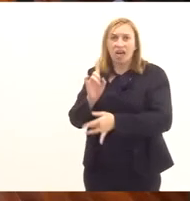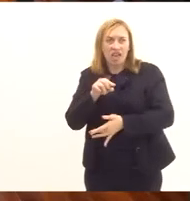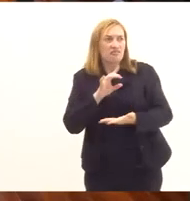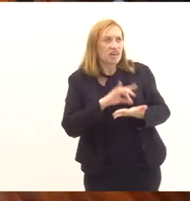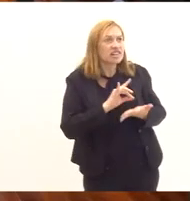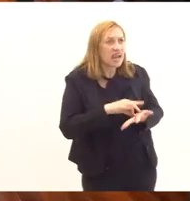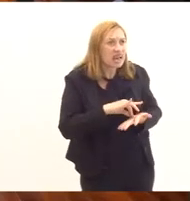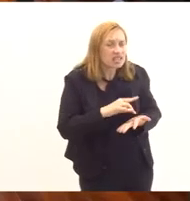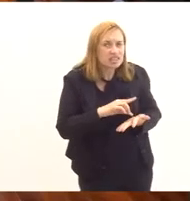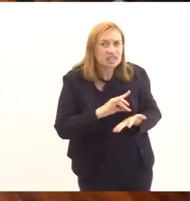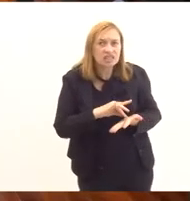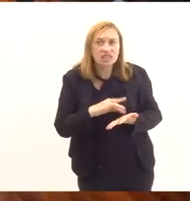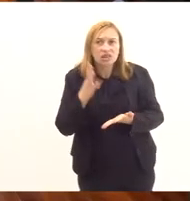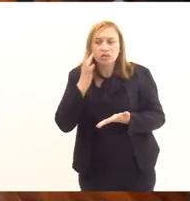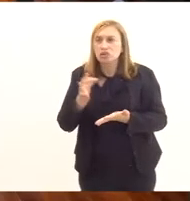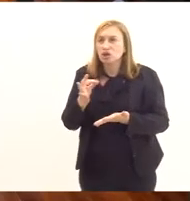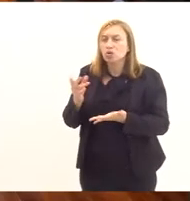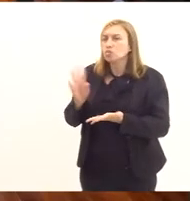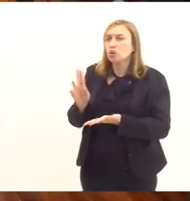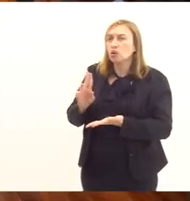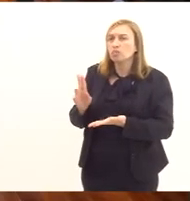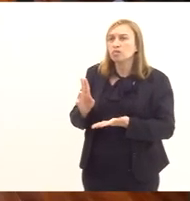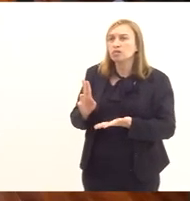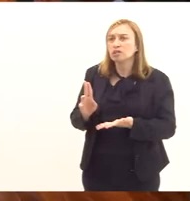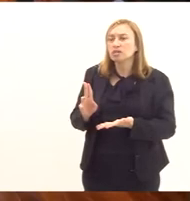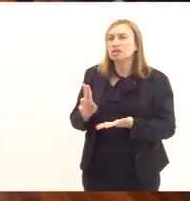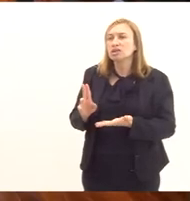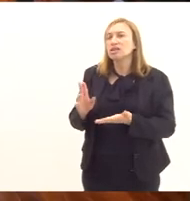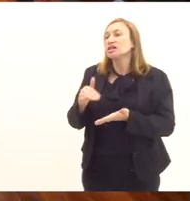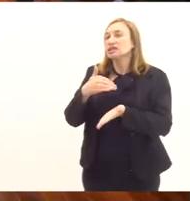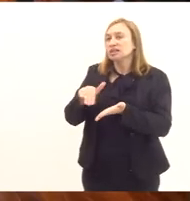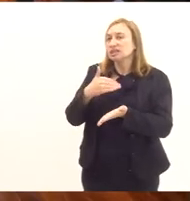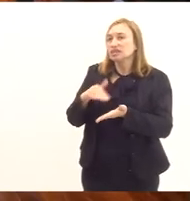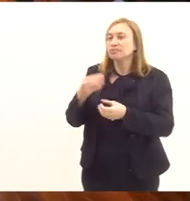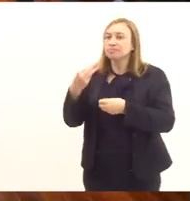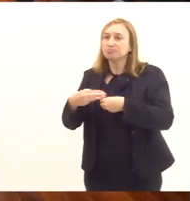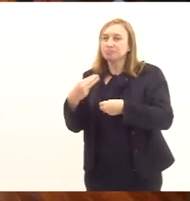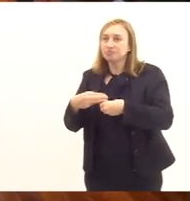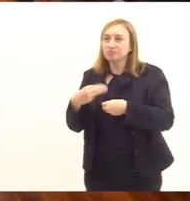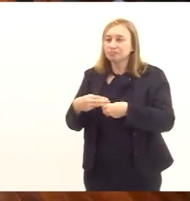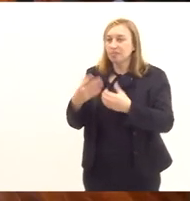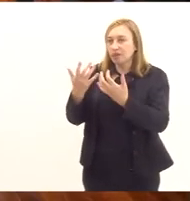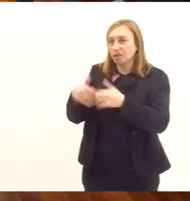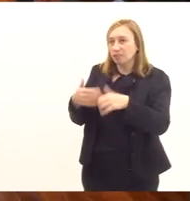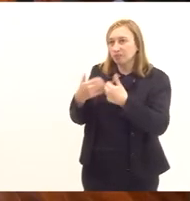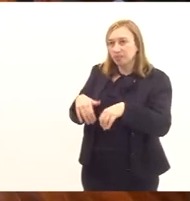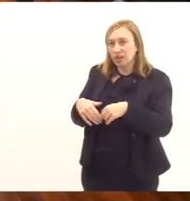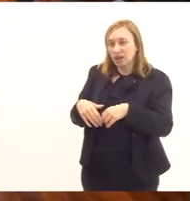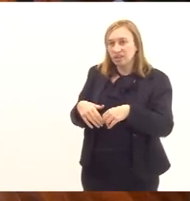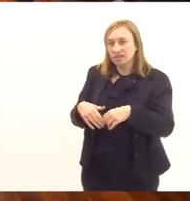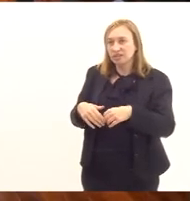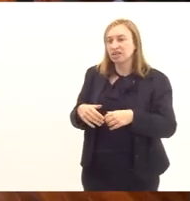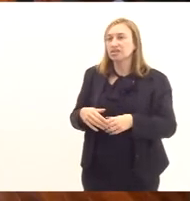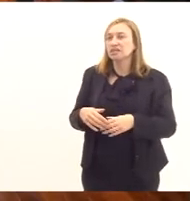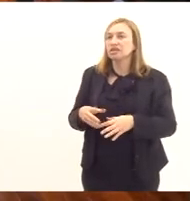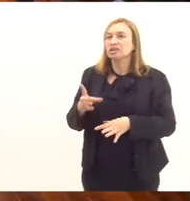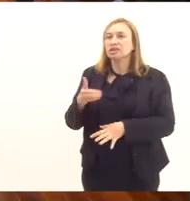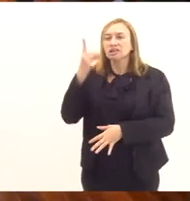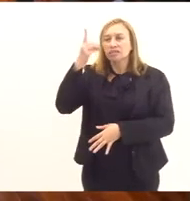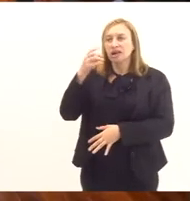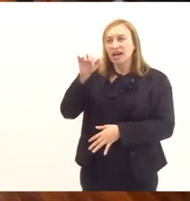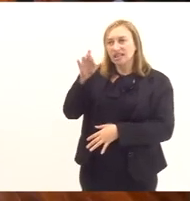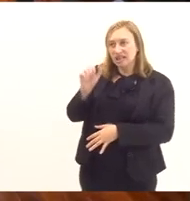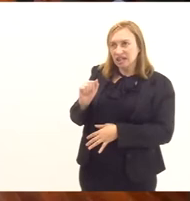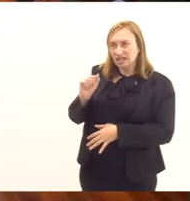verídico é uma mão mesmo sei o nome se agravaram Municipal de Petrópolis foi participar lamentavam muito tempo eu Deputado